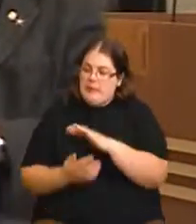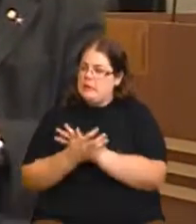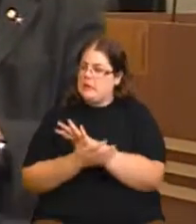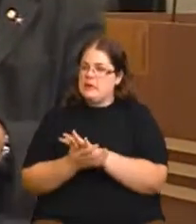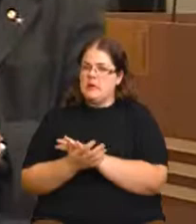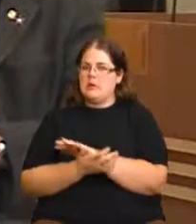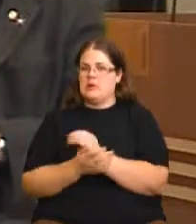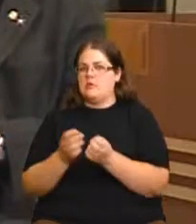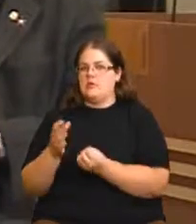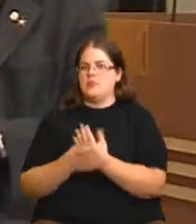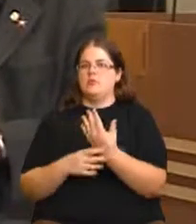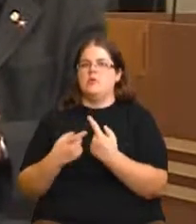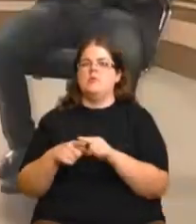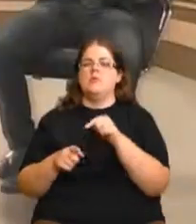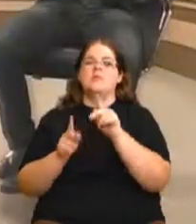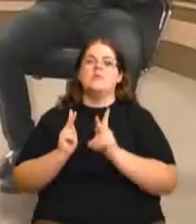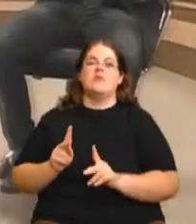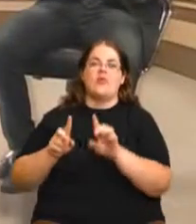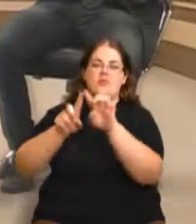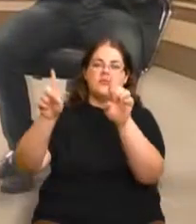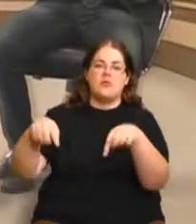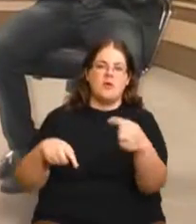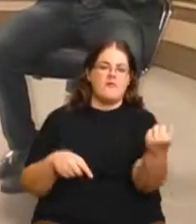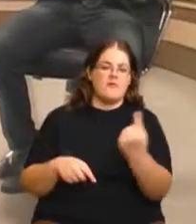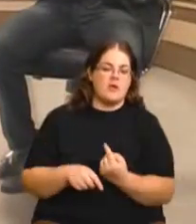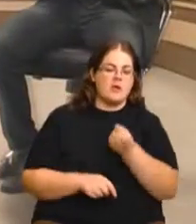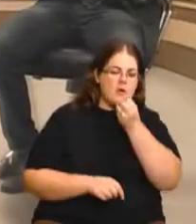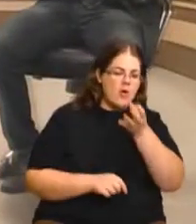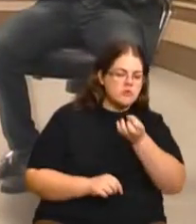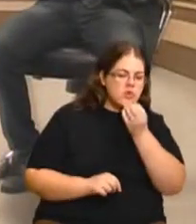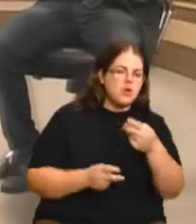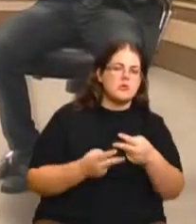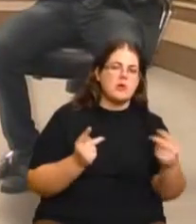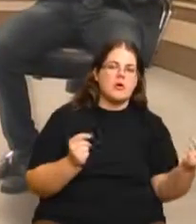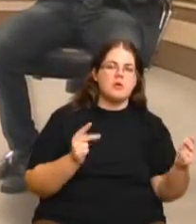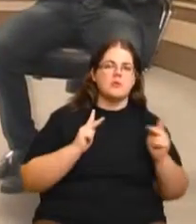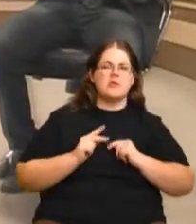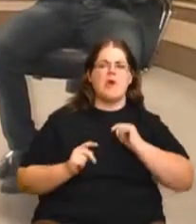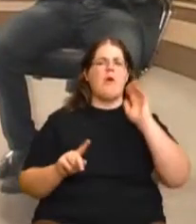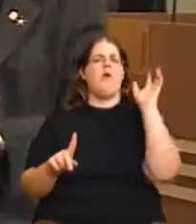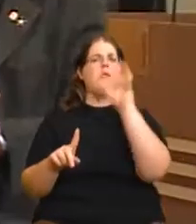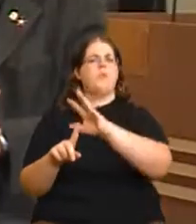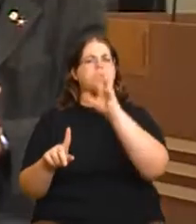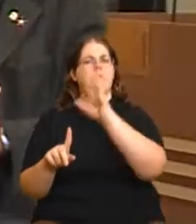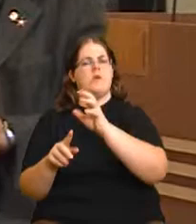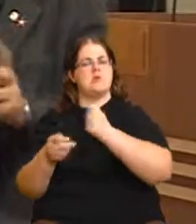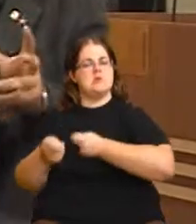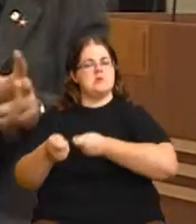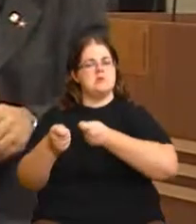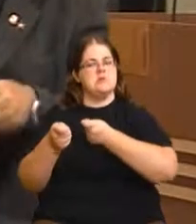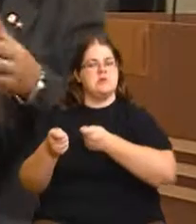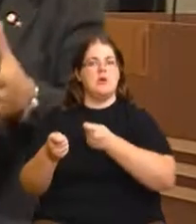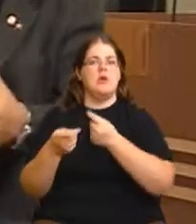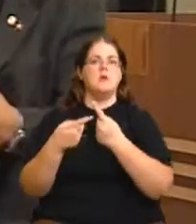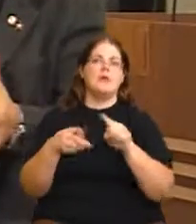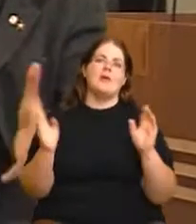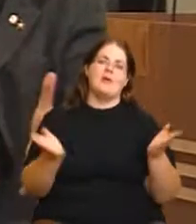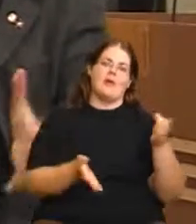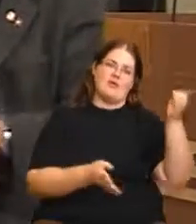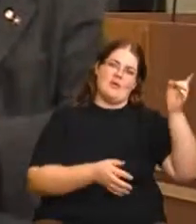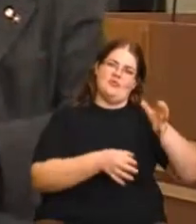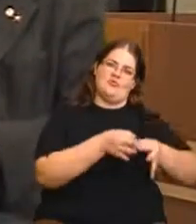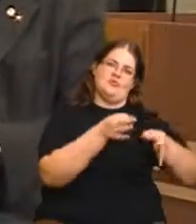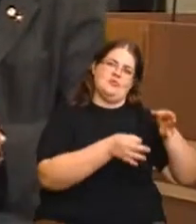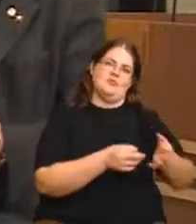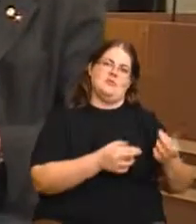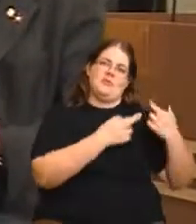com funcionários que vieram depor, toda essa situação, isso acabou acontecendo e está aí agora quem vai investigar e condenar é o